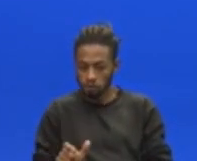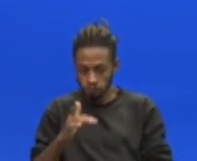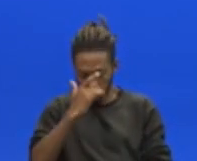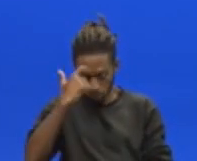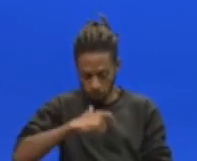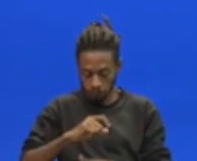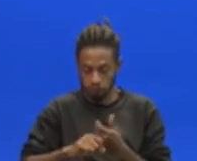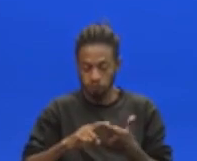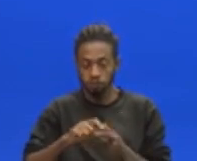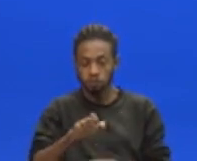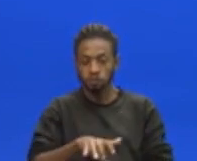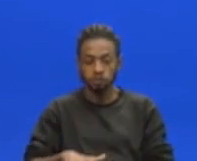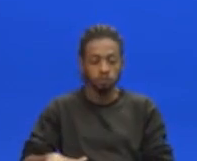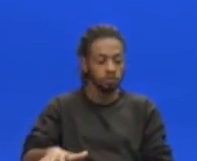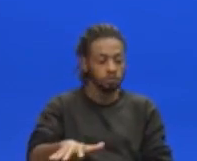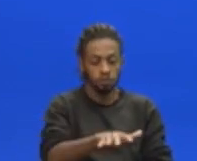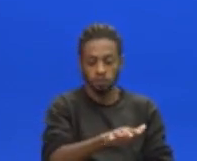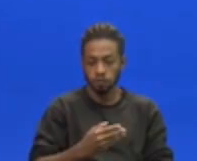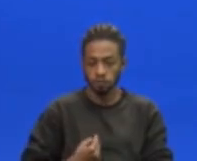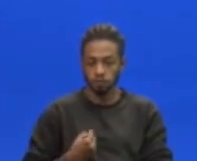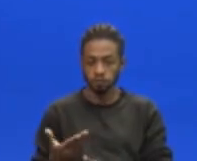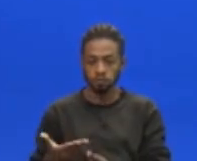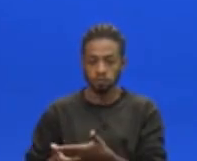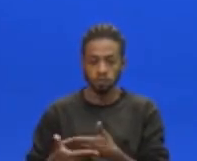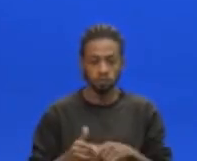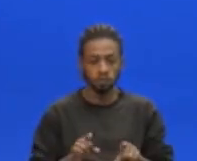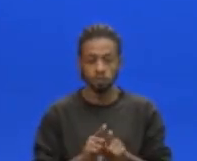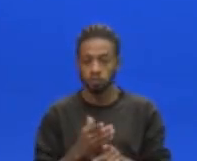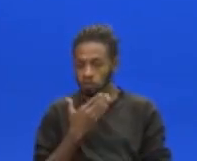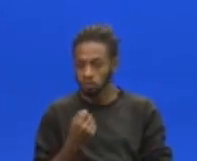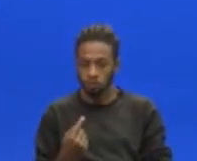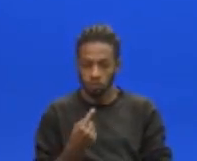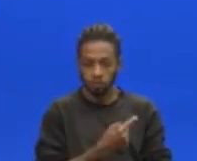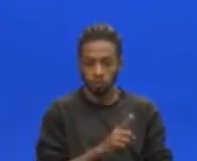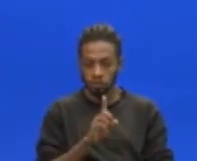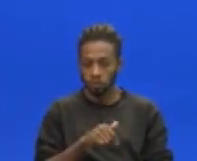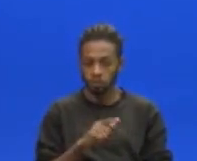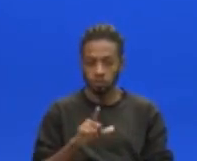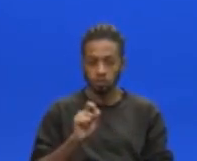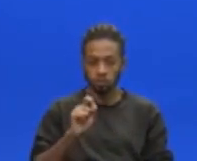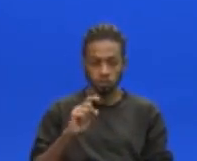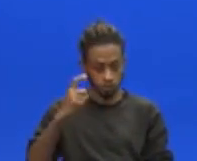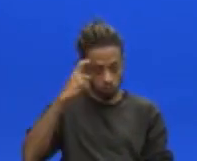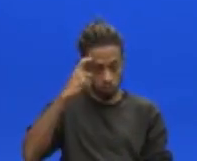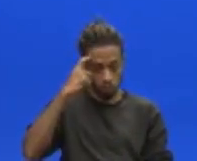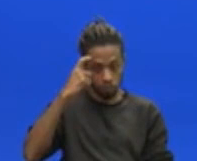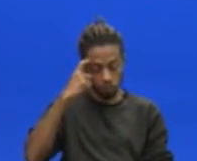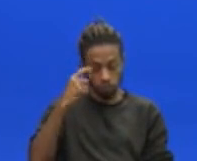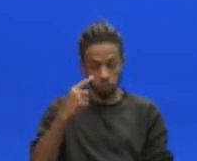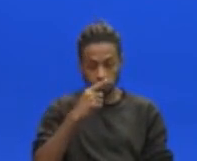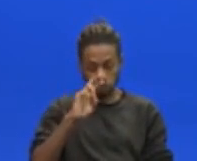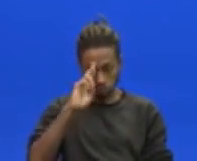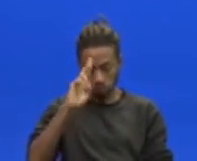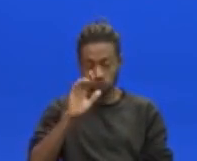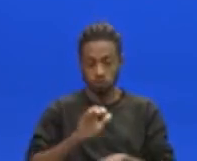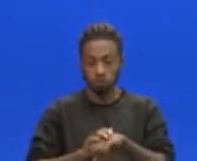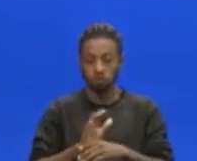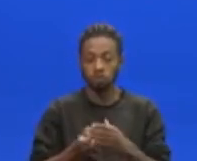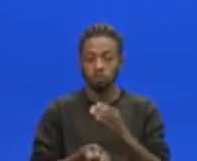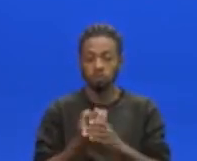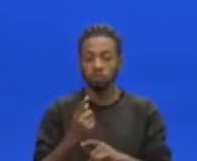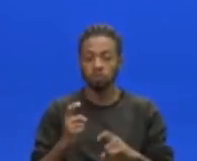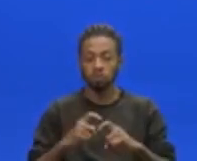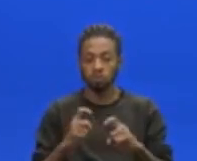o ambiente que o cerca. Então, Hipócrates, que é considerado o pai da medicina, ele, na verdade, começou a trazer um